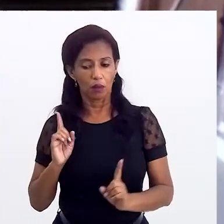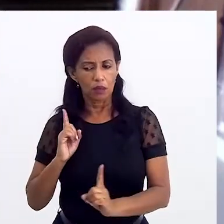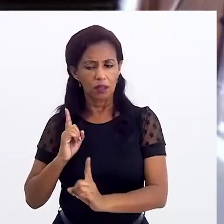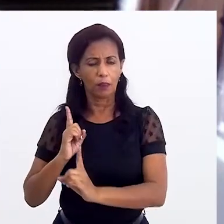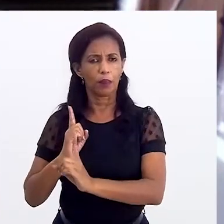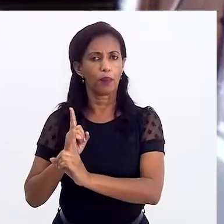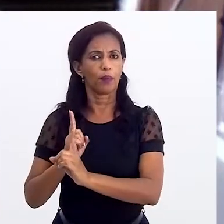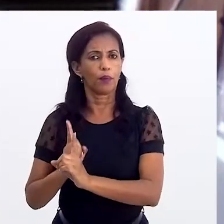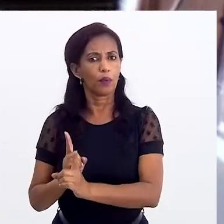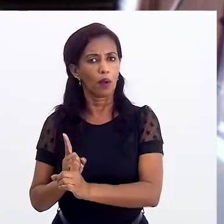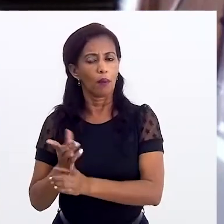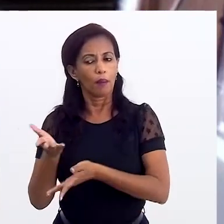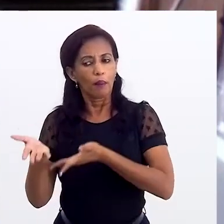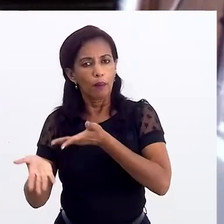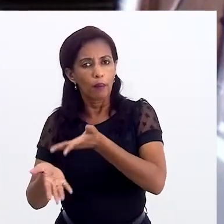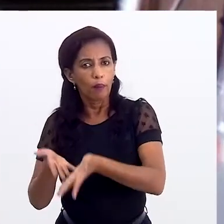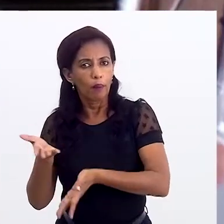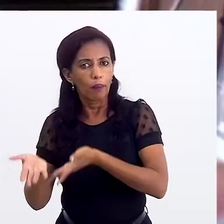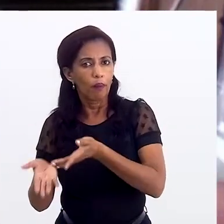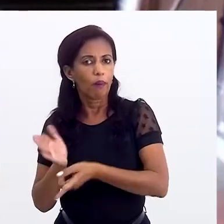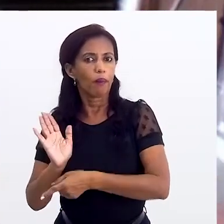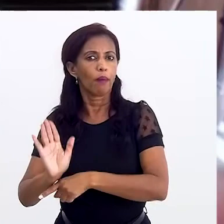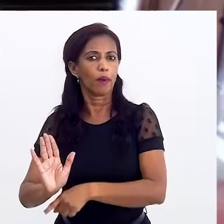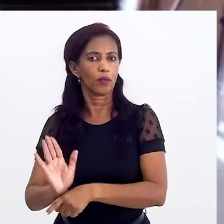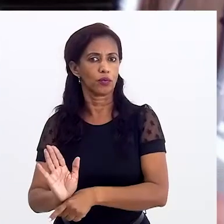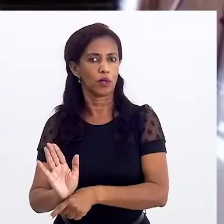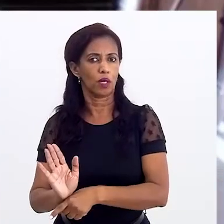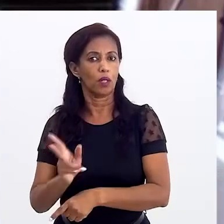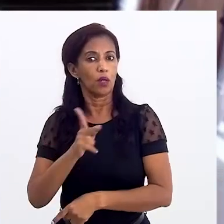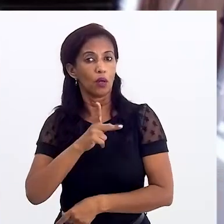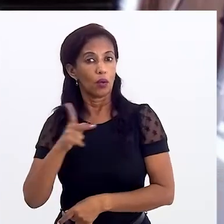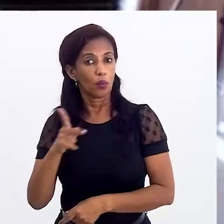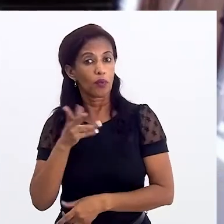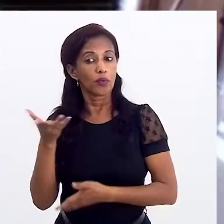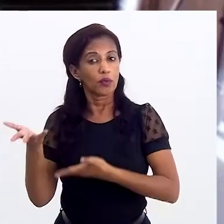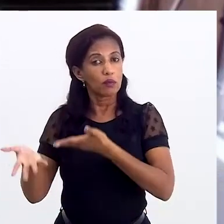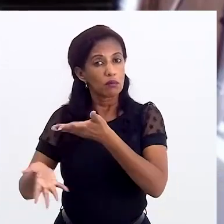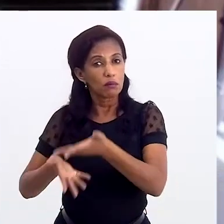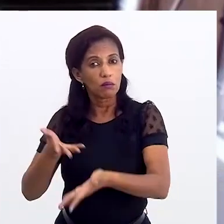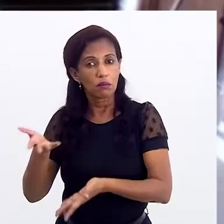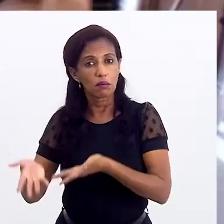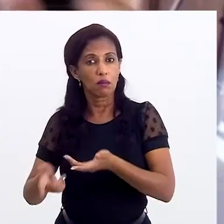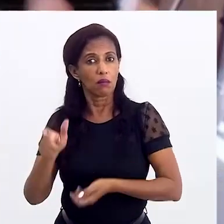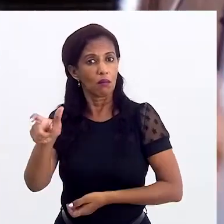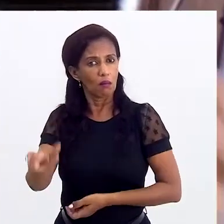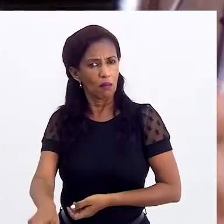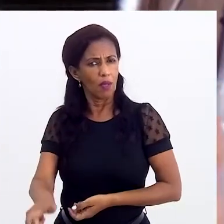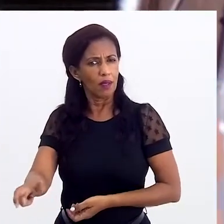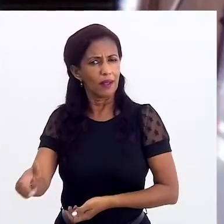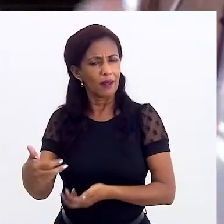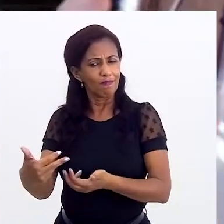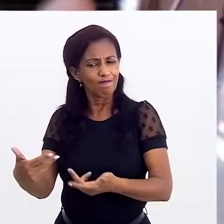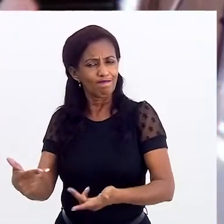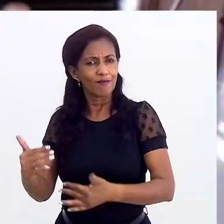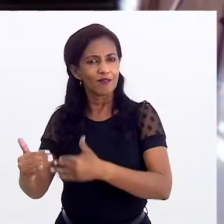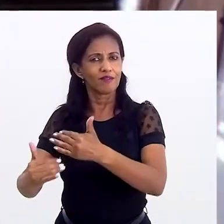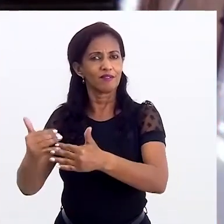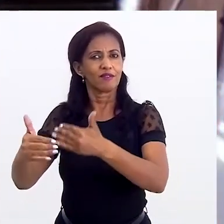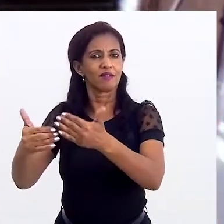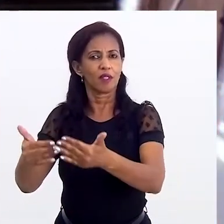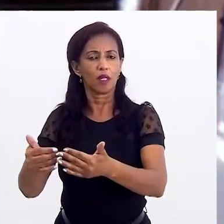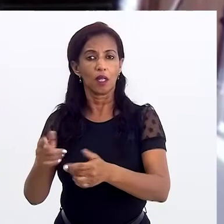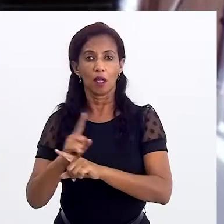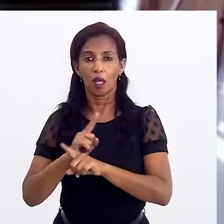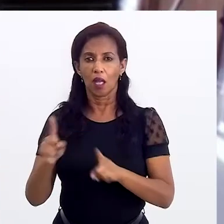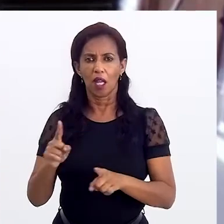que se aproximar para contribuir, não é? O professor ele tem que contribuir para que aquele talento se